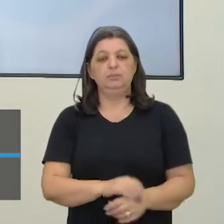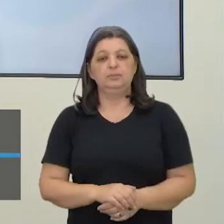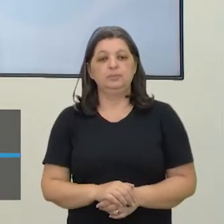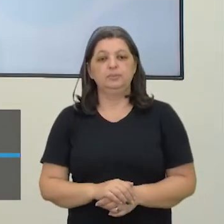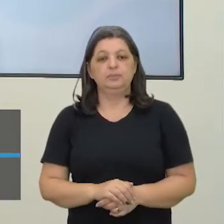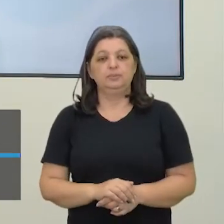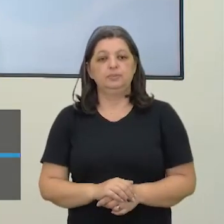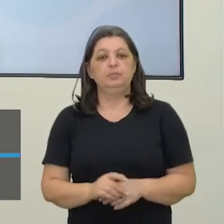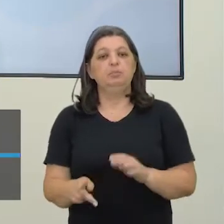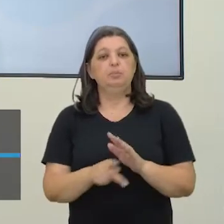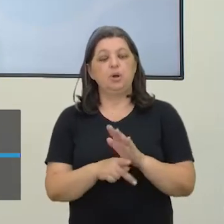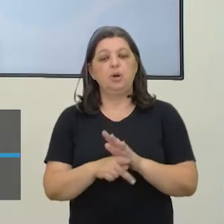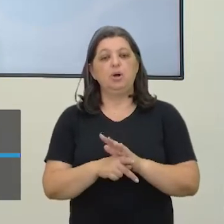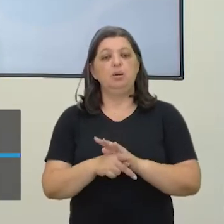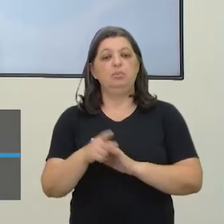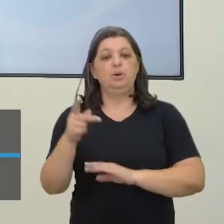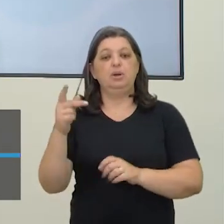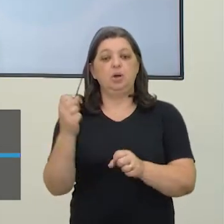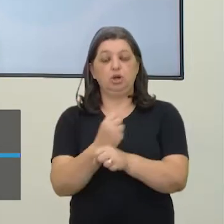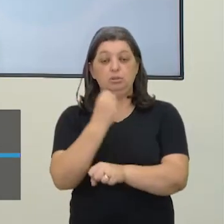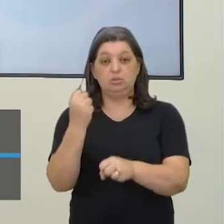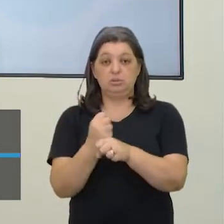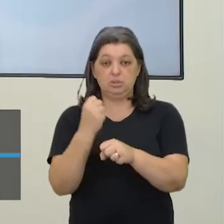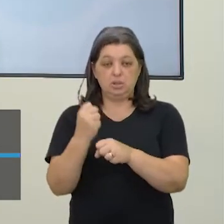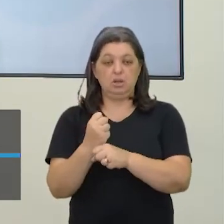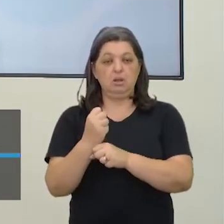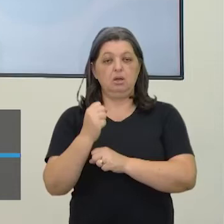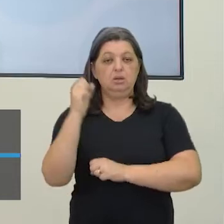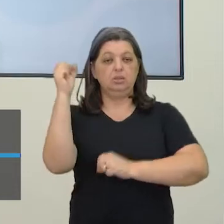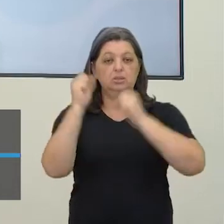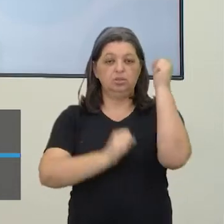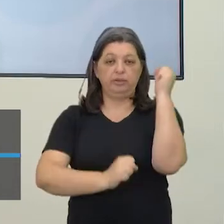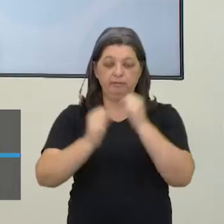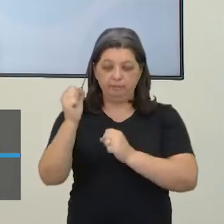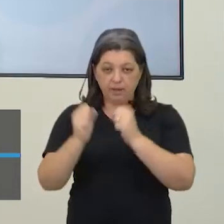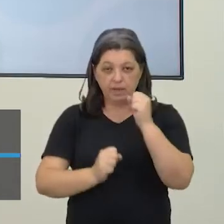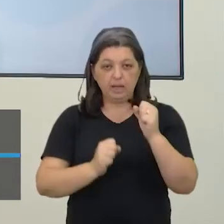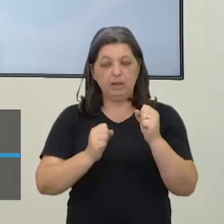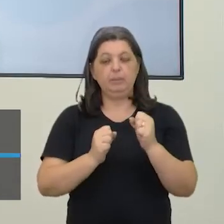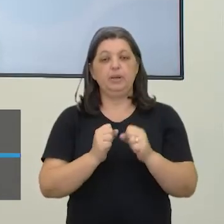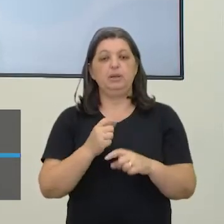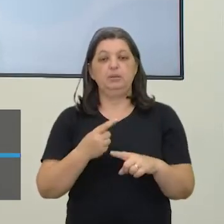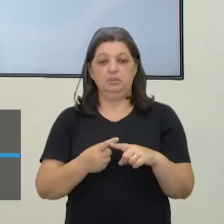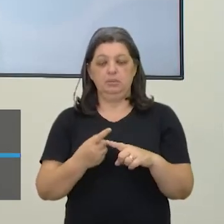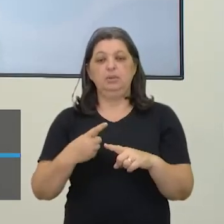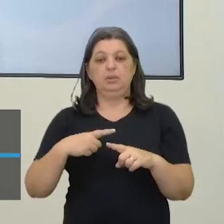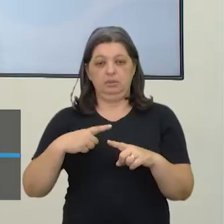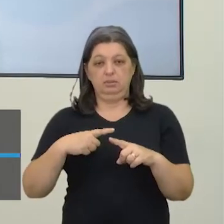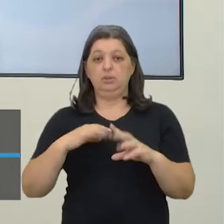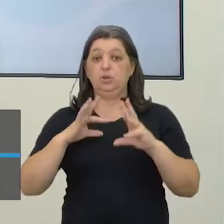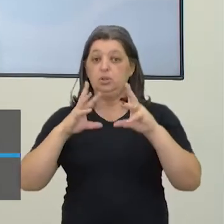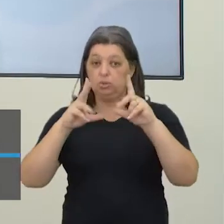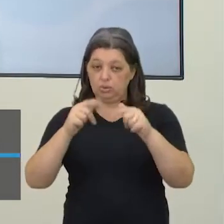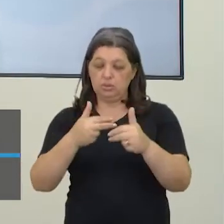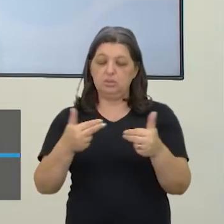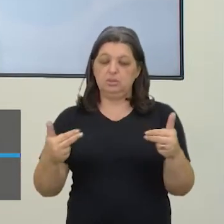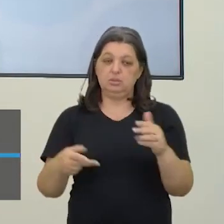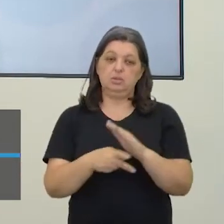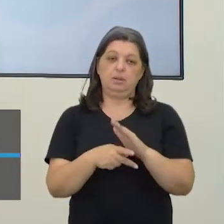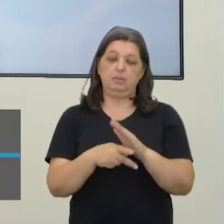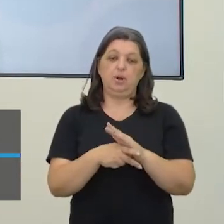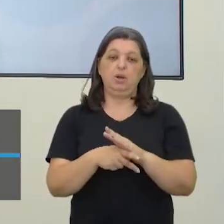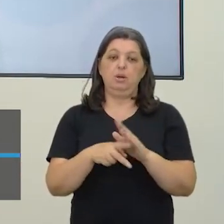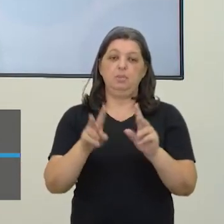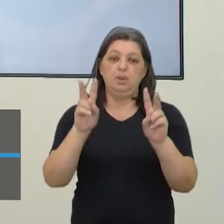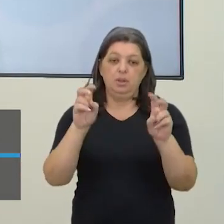mais industriais, menos industriais, agricultura, pecuária. Ou seja, tudo isso através de reportagens, tá certo? Agora, por